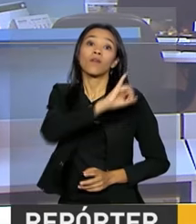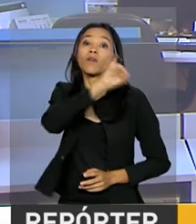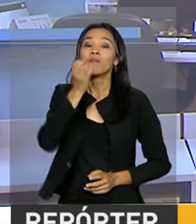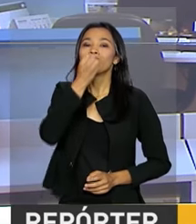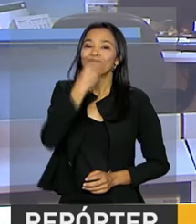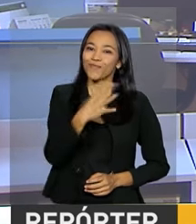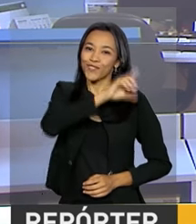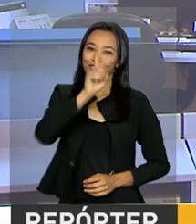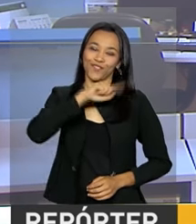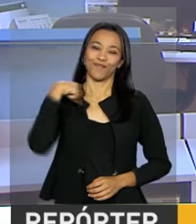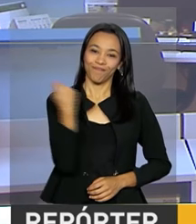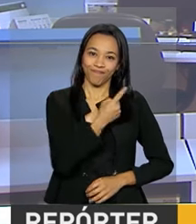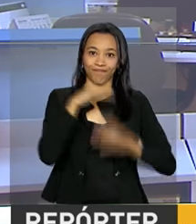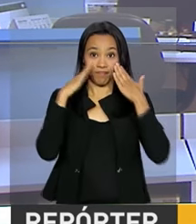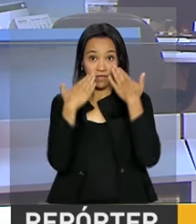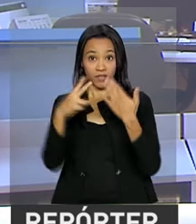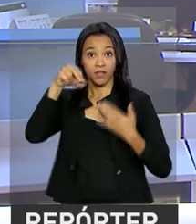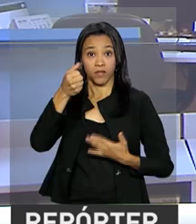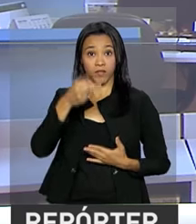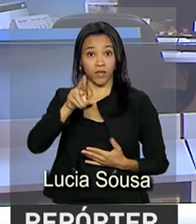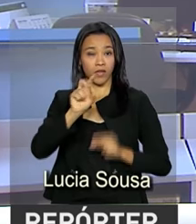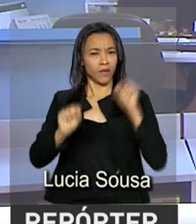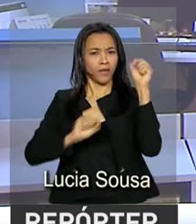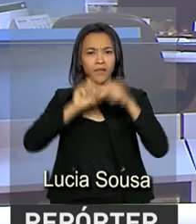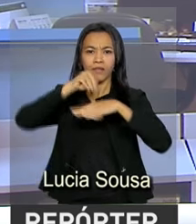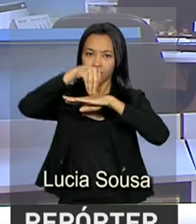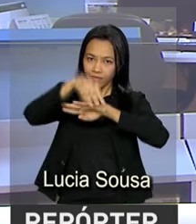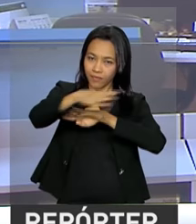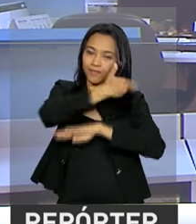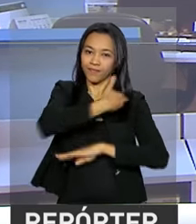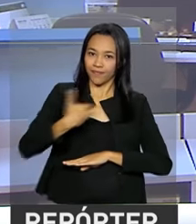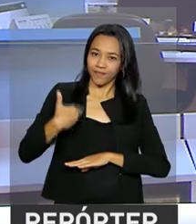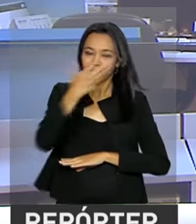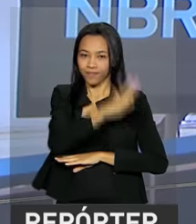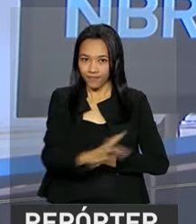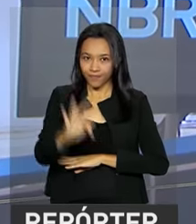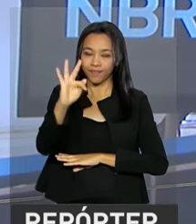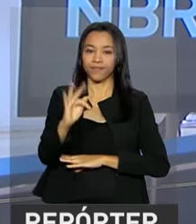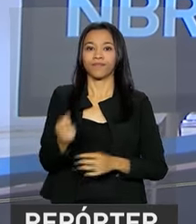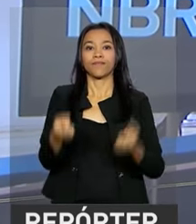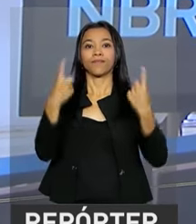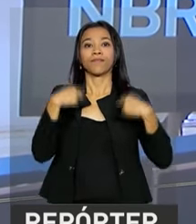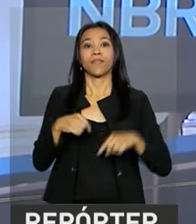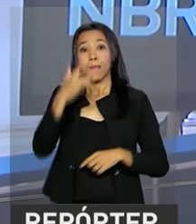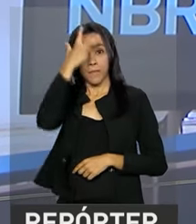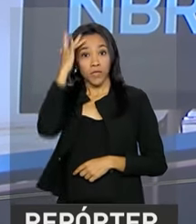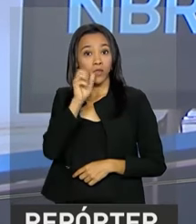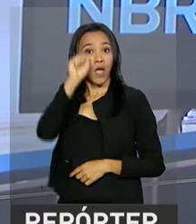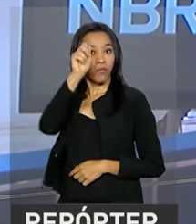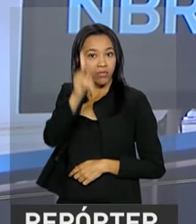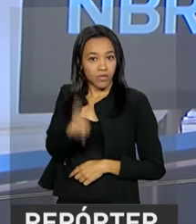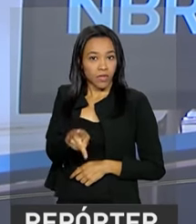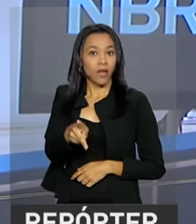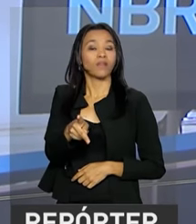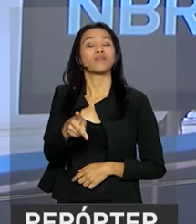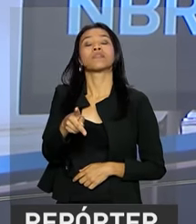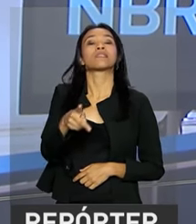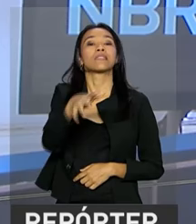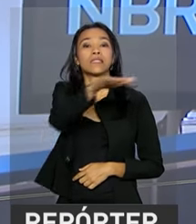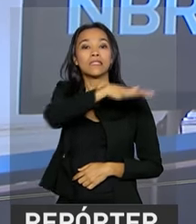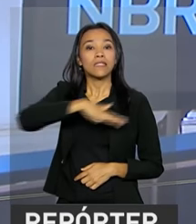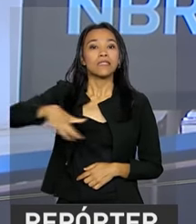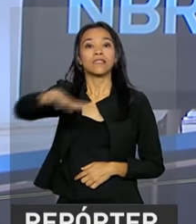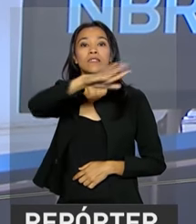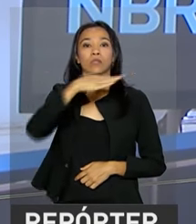Olá, bom dia. Estamos de volta com o Repórter NBR e as notícias do governo federal. Aposentados do sistema bancário com mais de